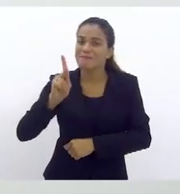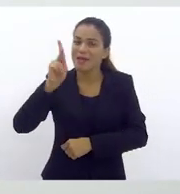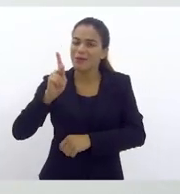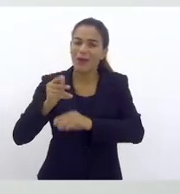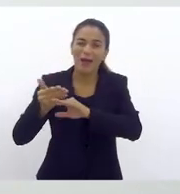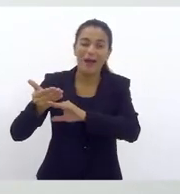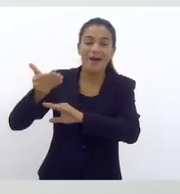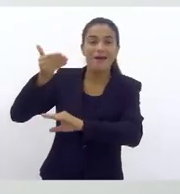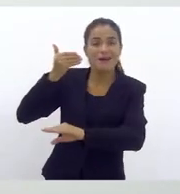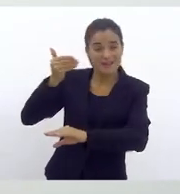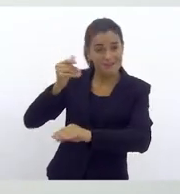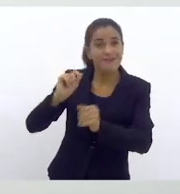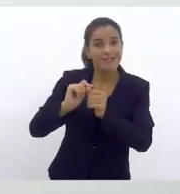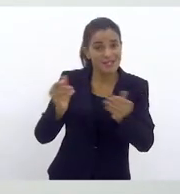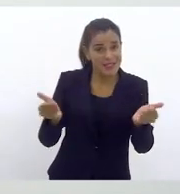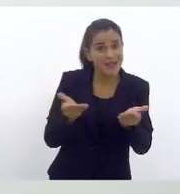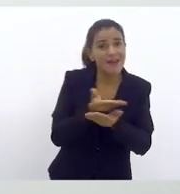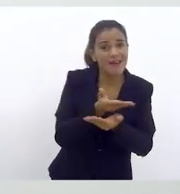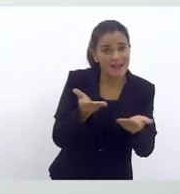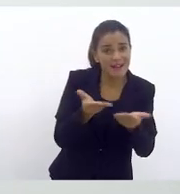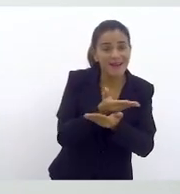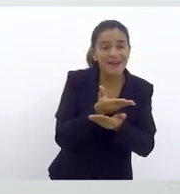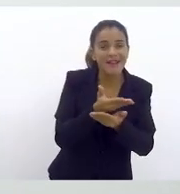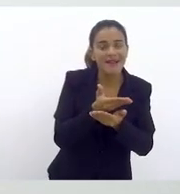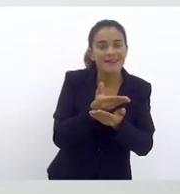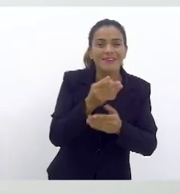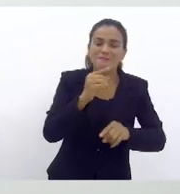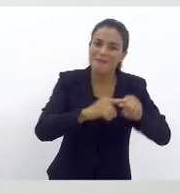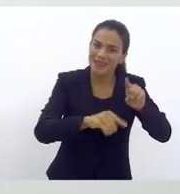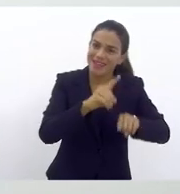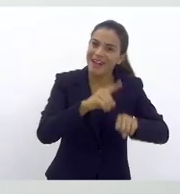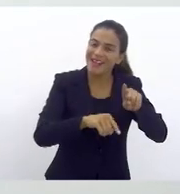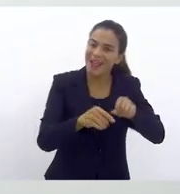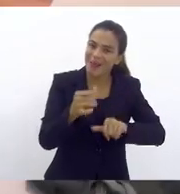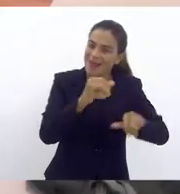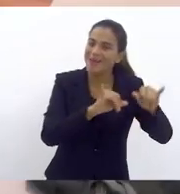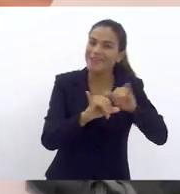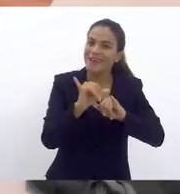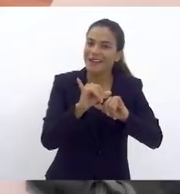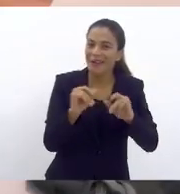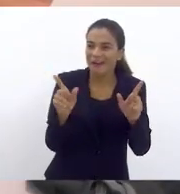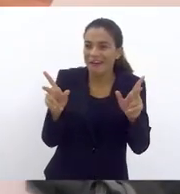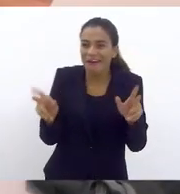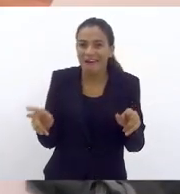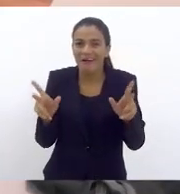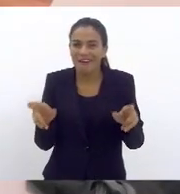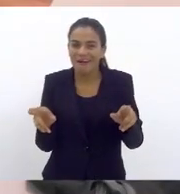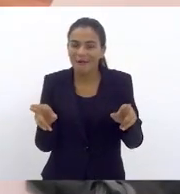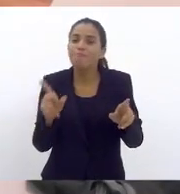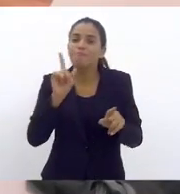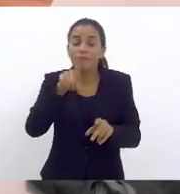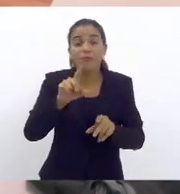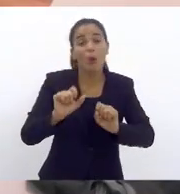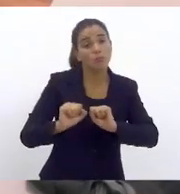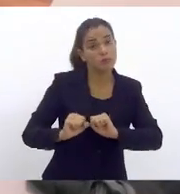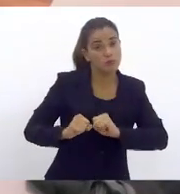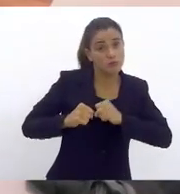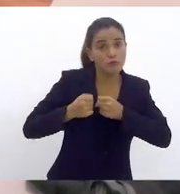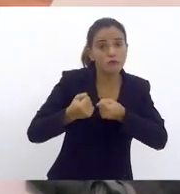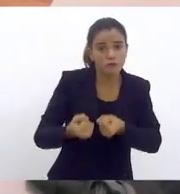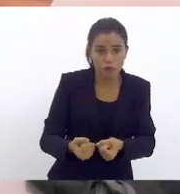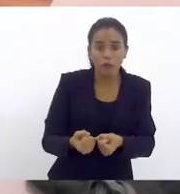intermediários de síntese e parou de fazer eu acho que esse é um esforço que se deveria